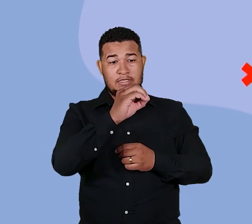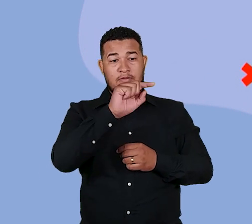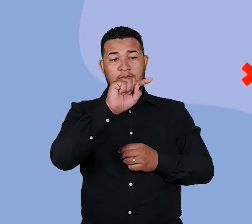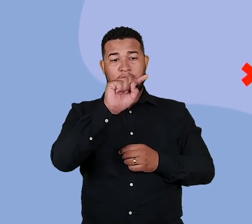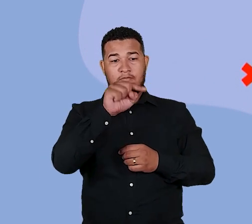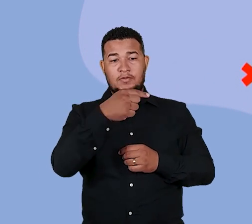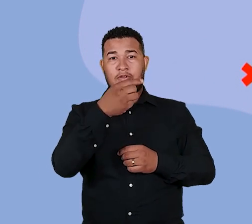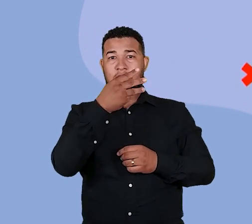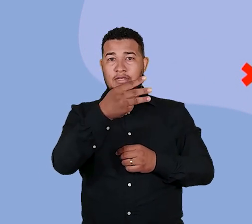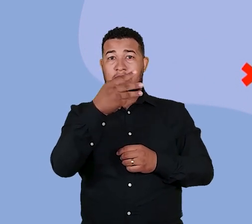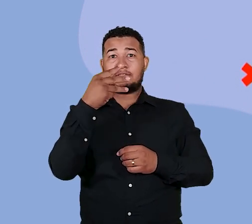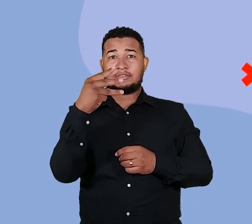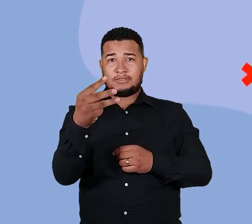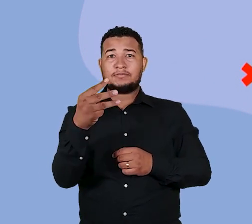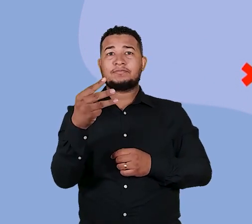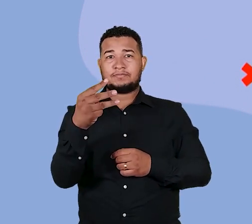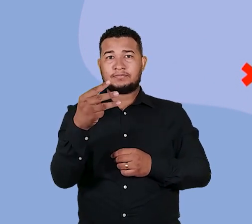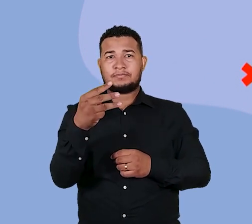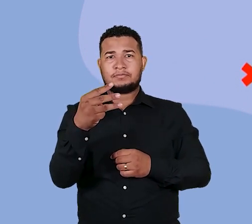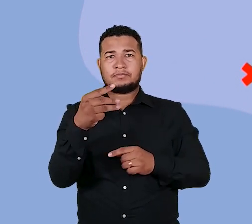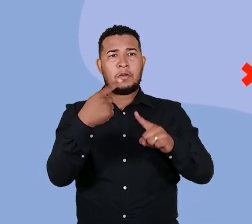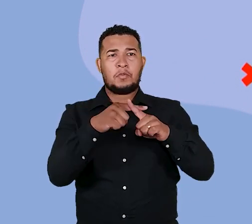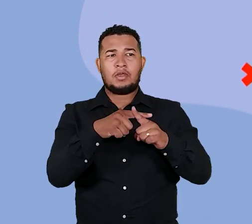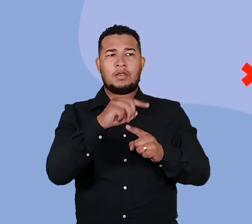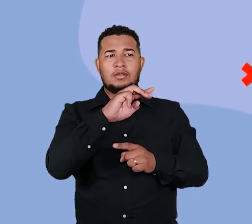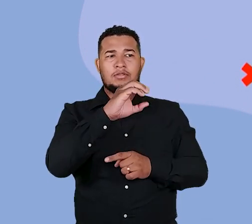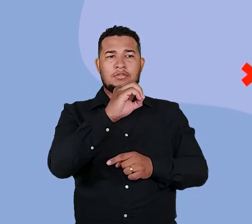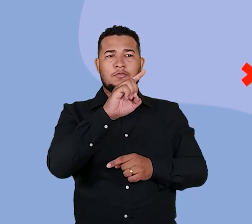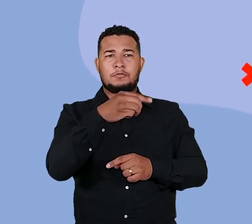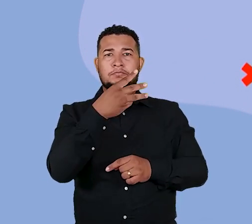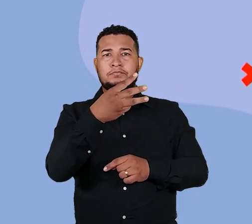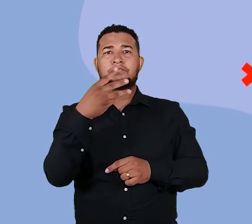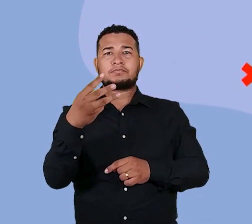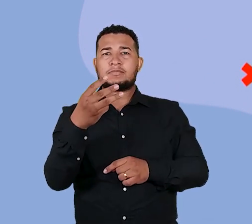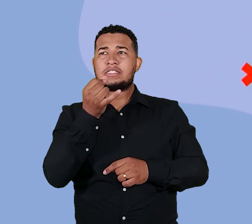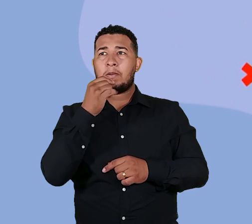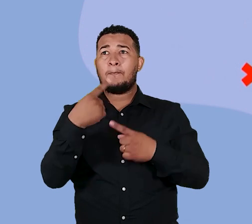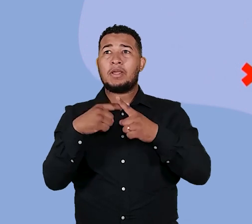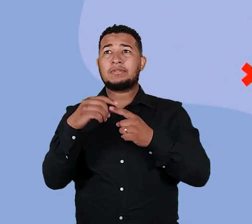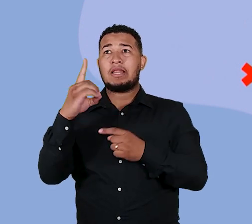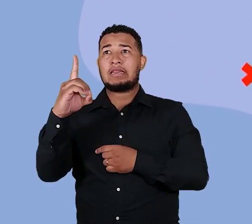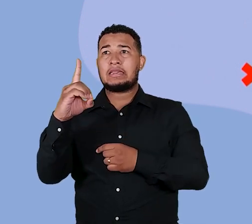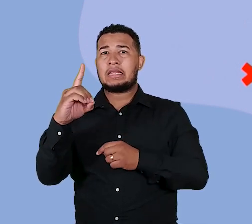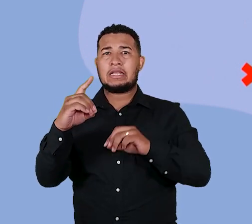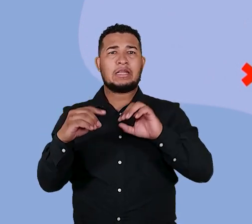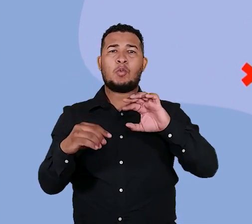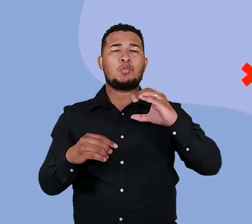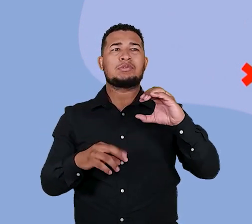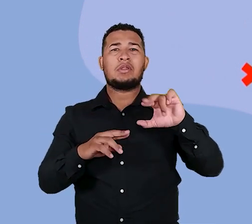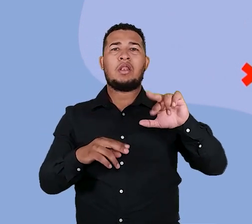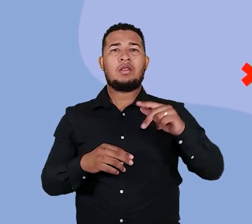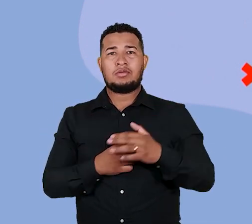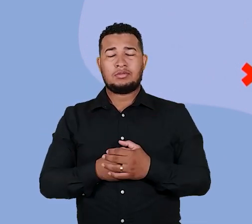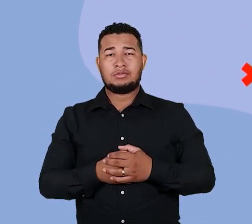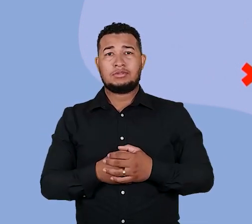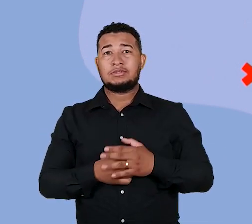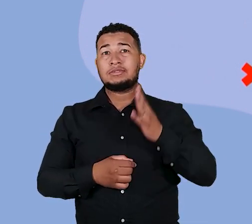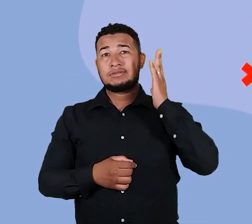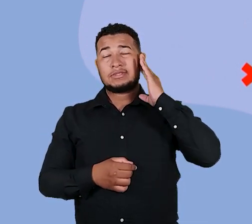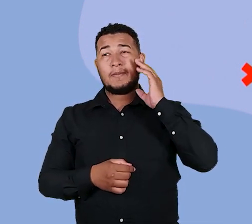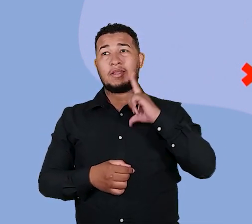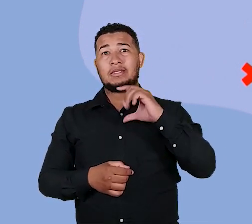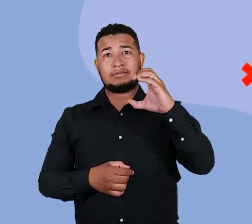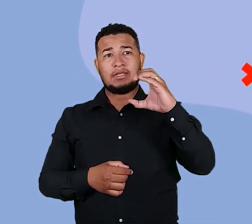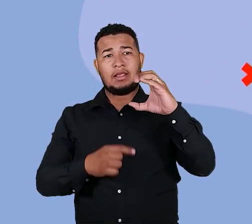o 033. Por que que tem que ser a letra D e não a C? Perceba que na letra C você tem até